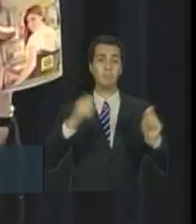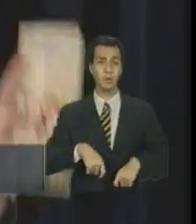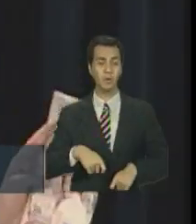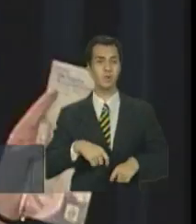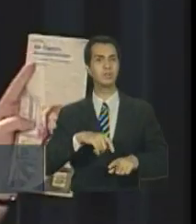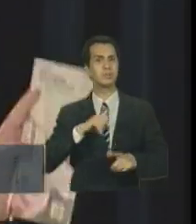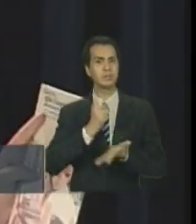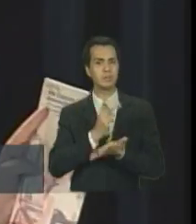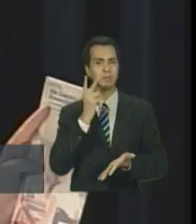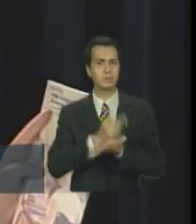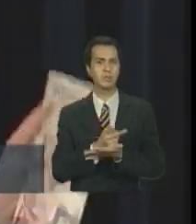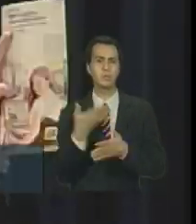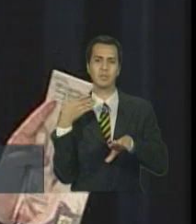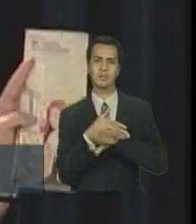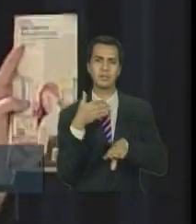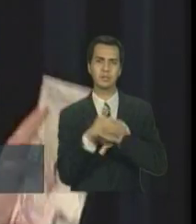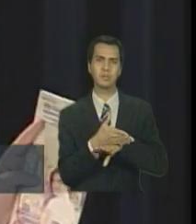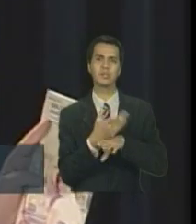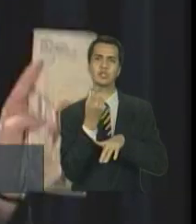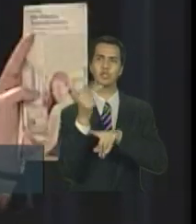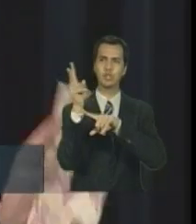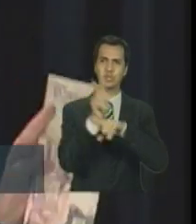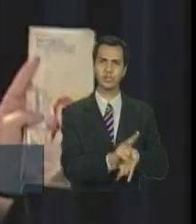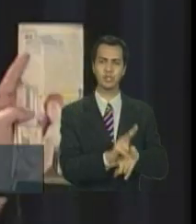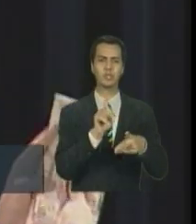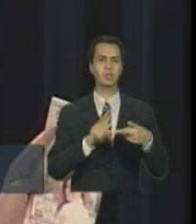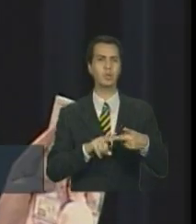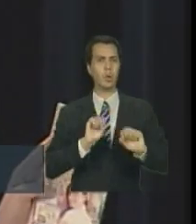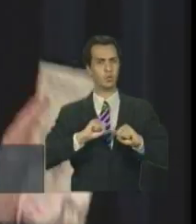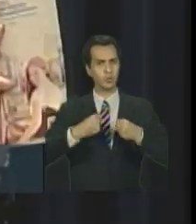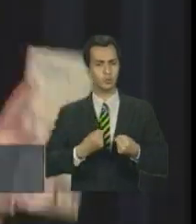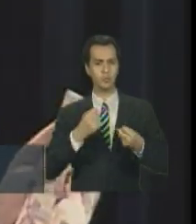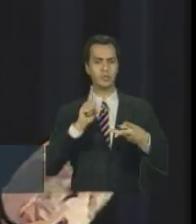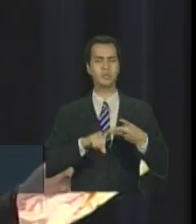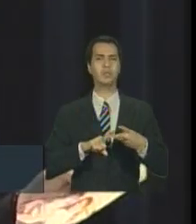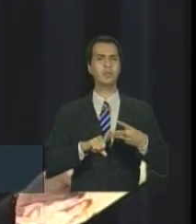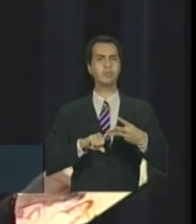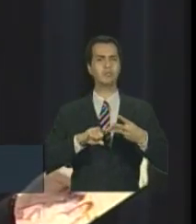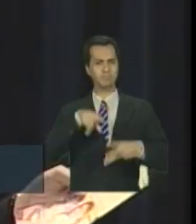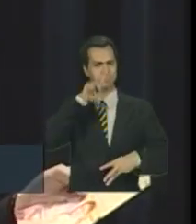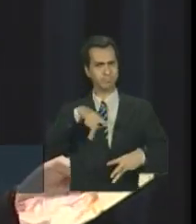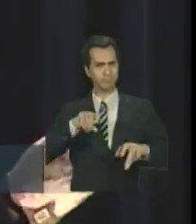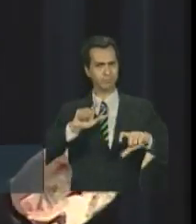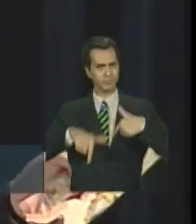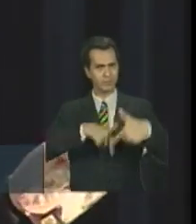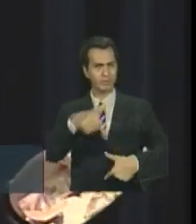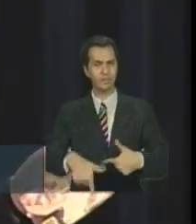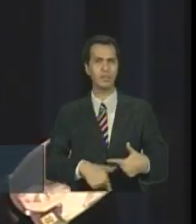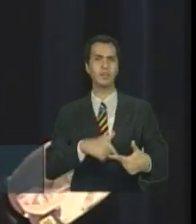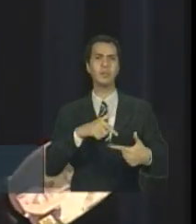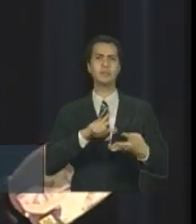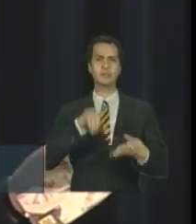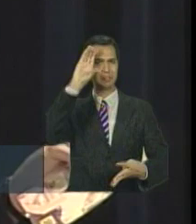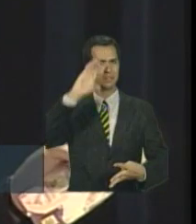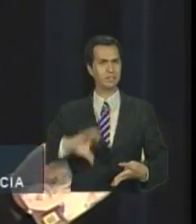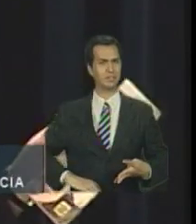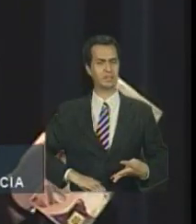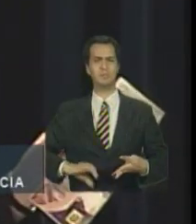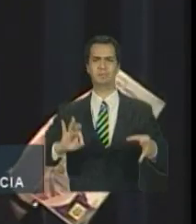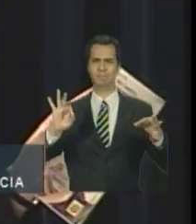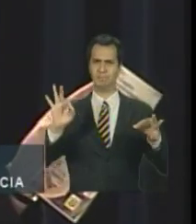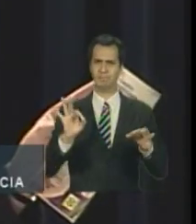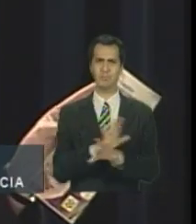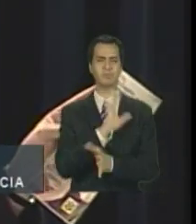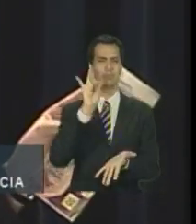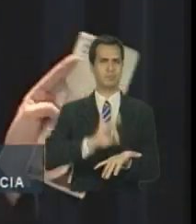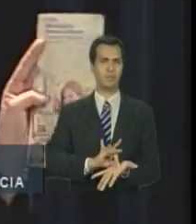o acesso ao crédito, autonomia, independência, cidadania plena. BB Crédito Acessibilidade é um